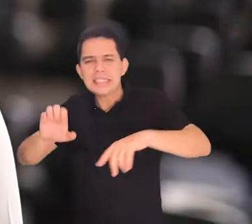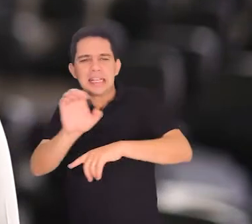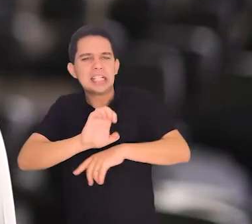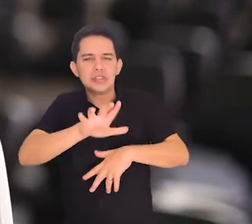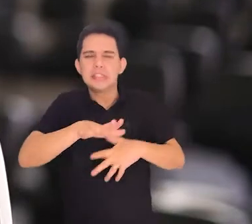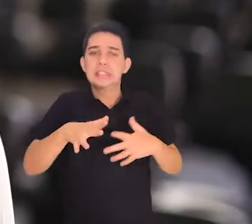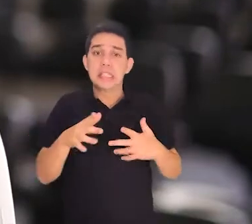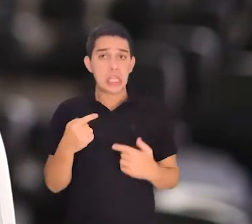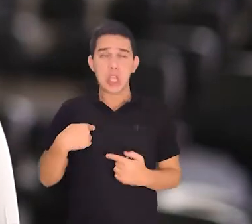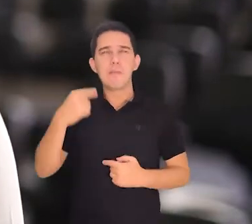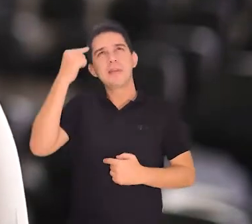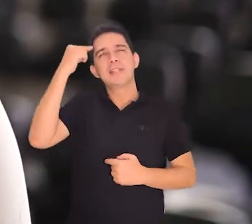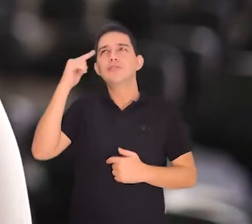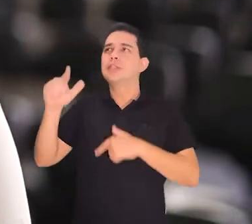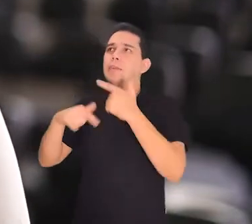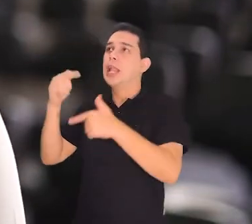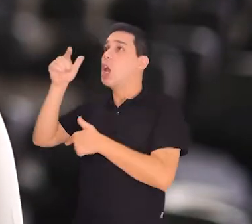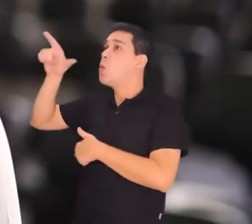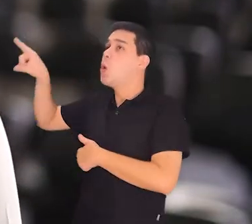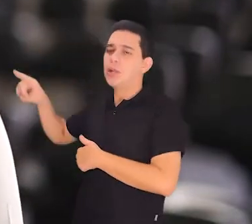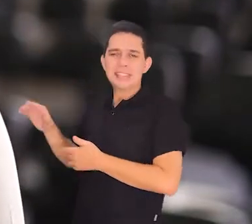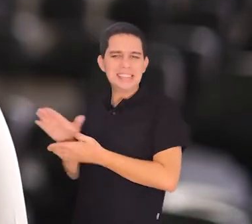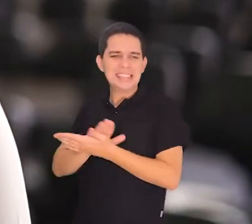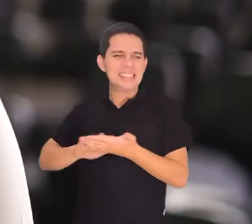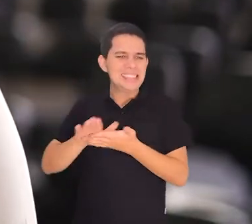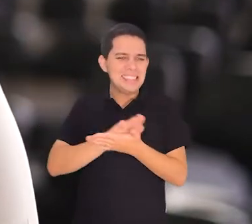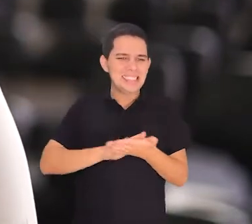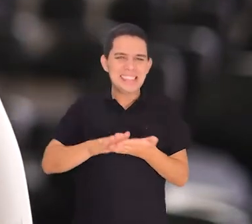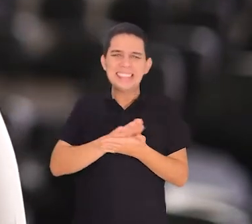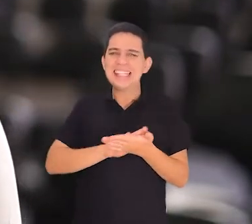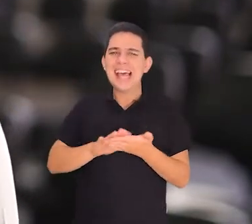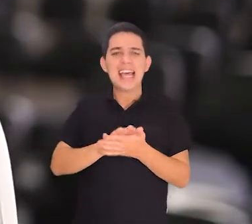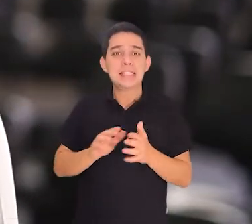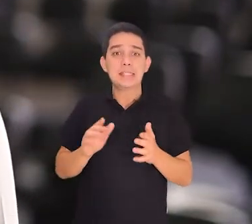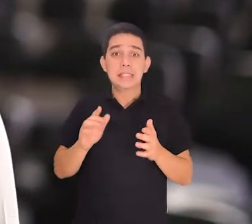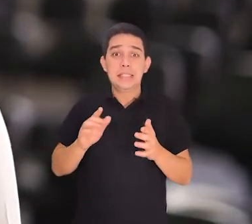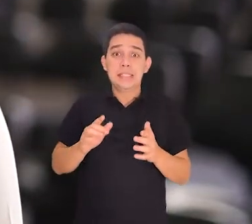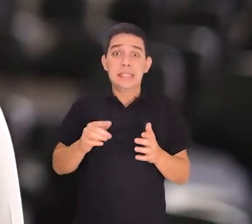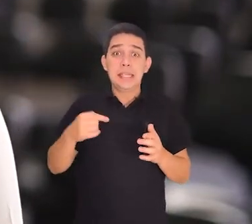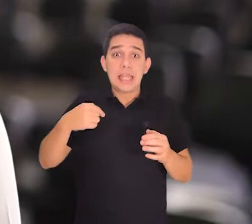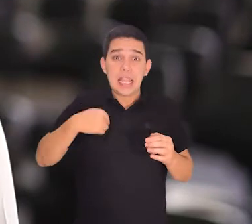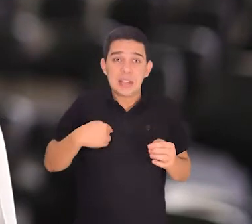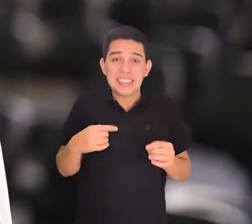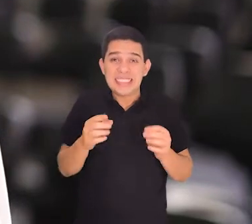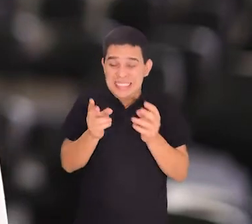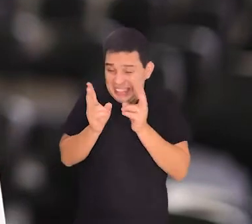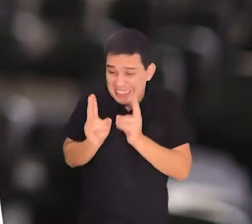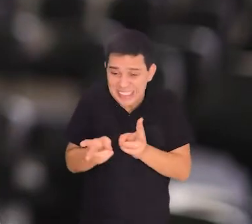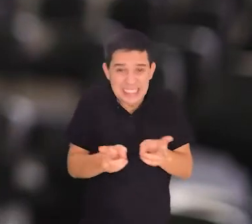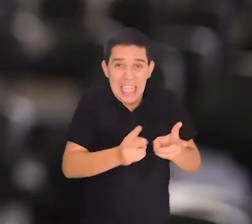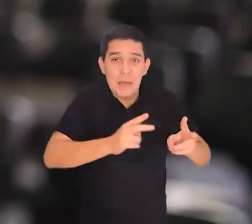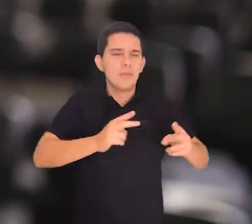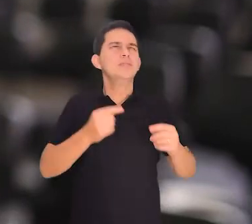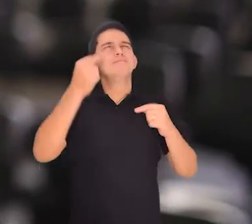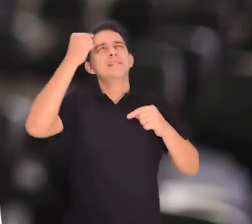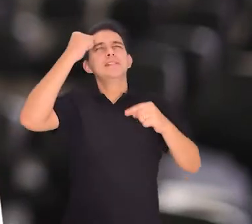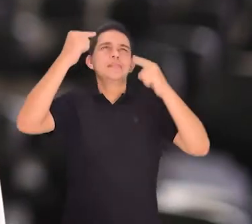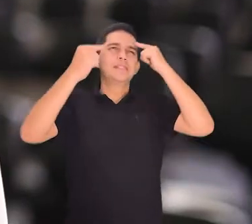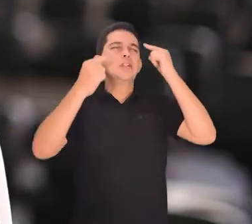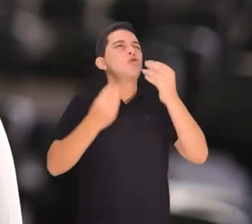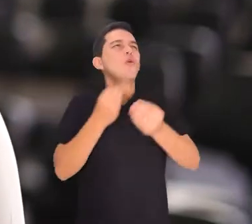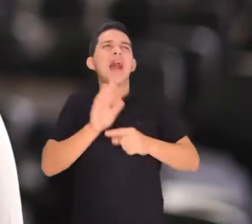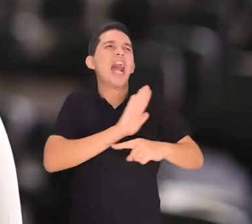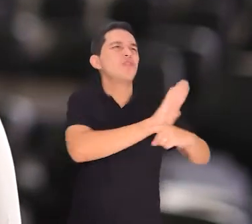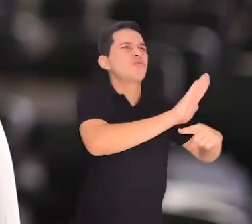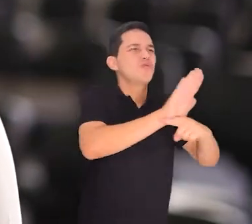coisa. A partir daí, eu tive um amor muito grande por essa área trabalhista e percebi o quanto eu poderia ajudar as pessoas. Então,